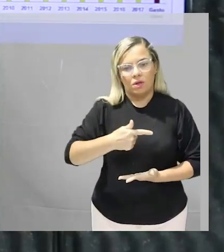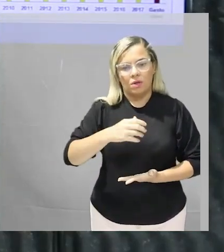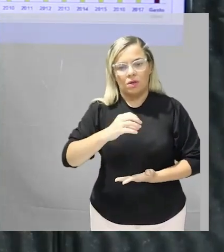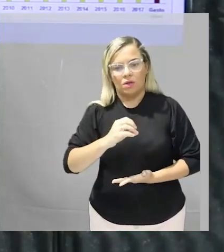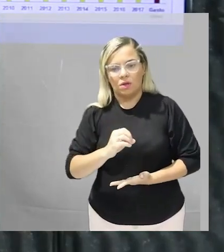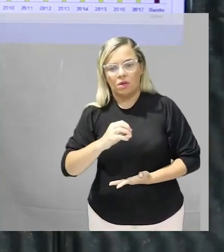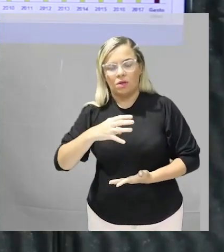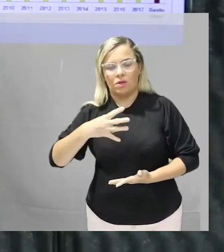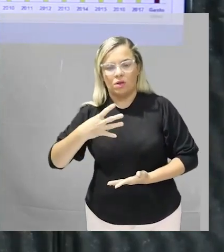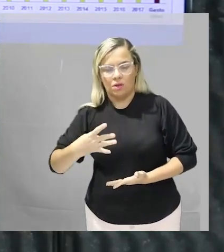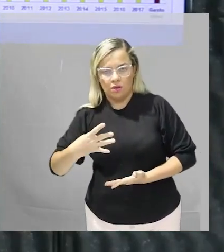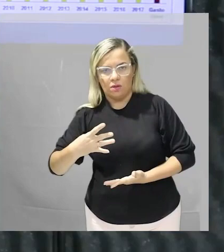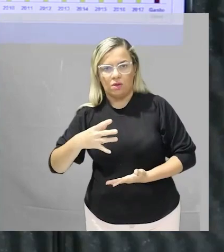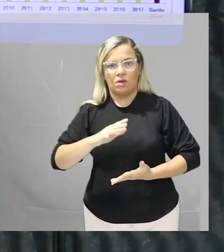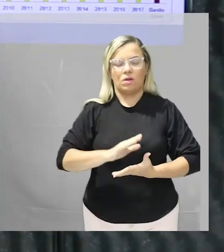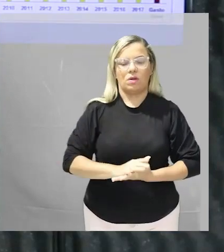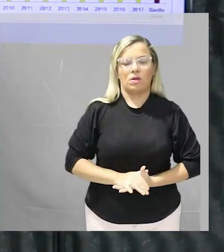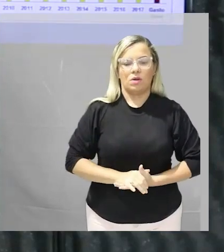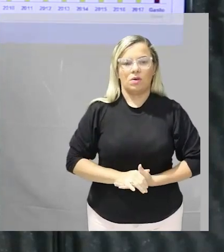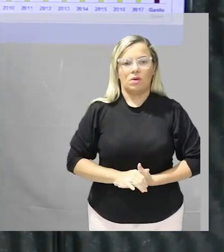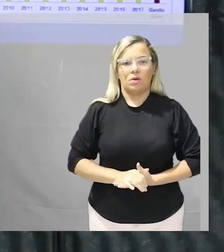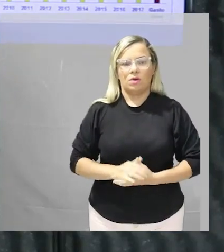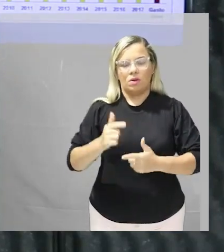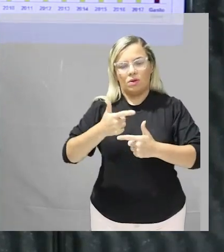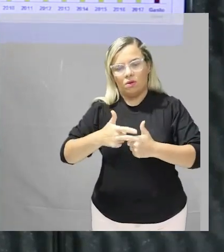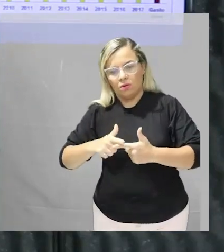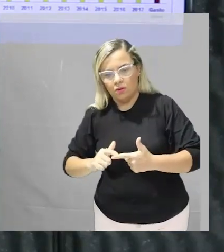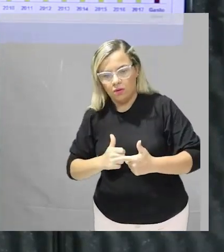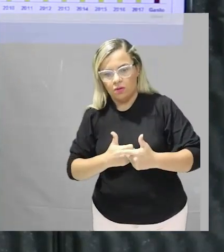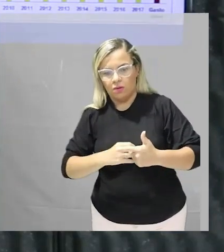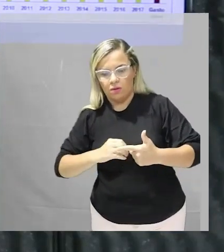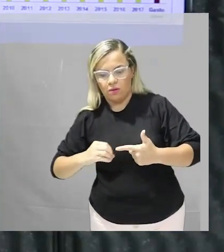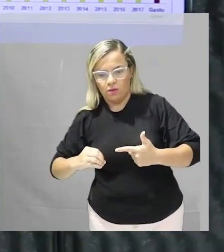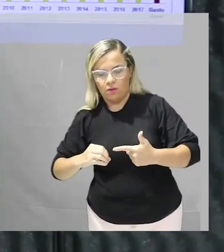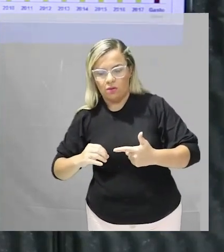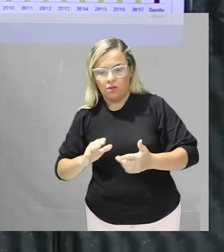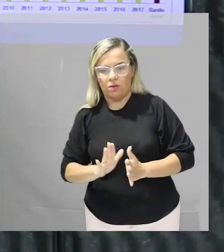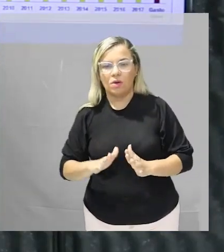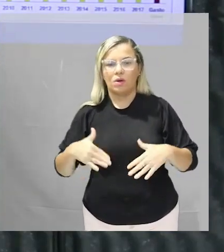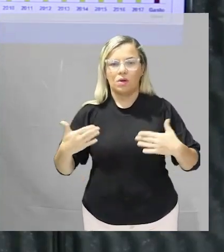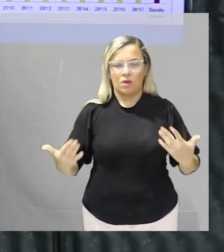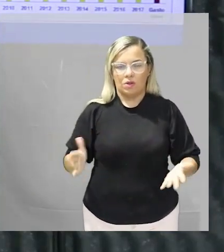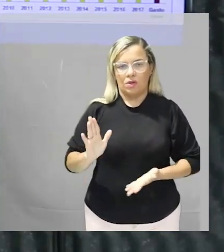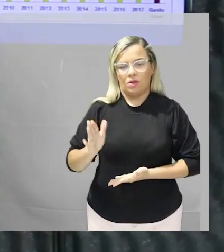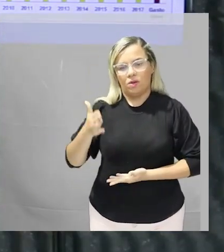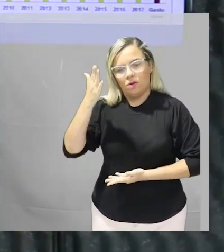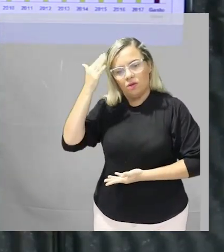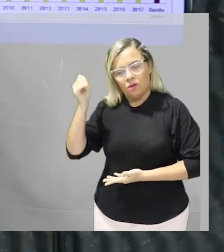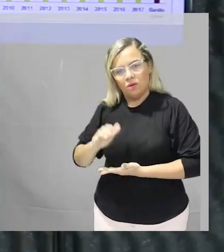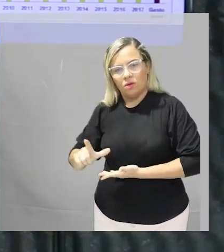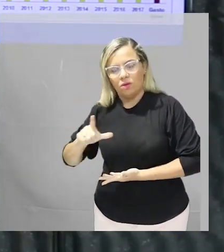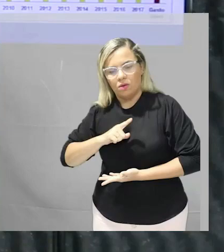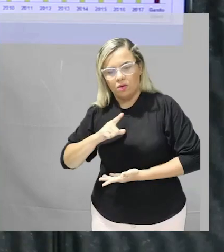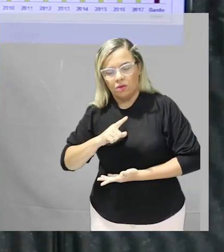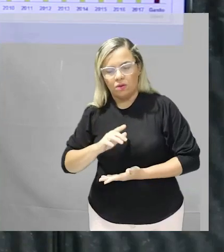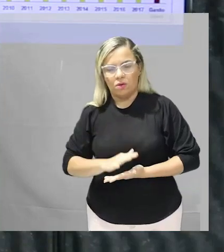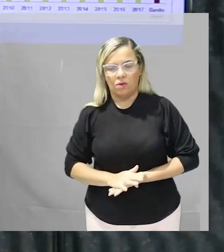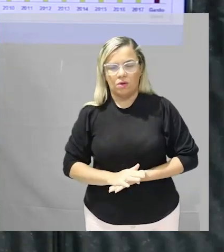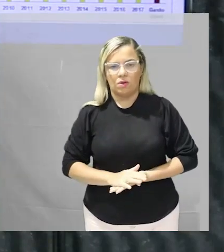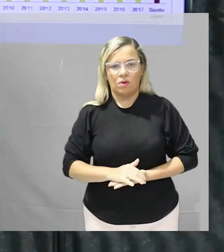esses 704 vai ser dividido pelo 100 e você já sabe né quando eu tenho o